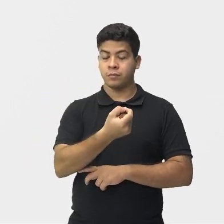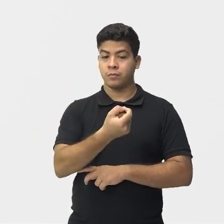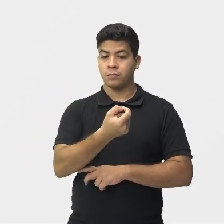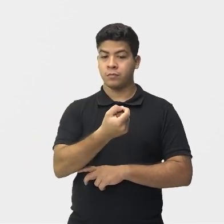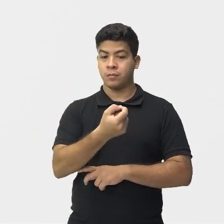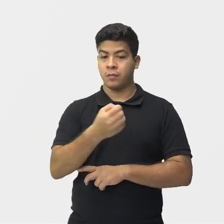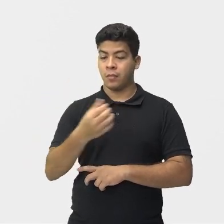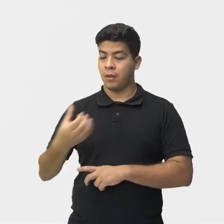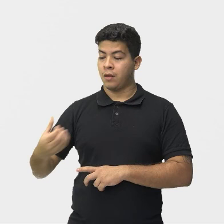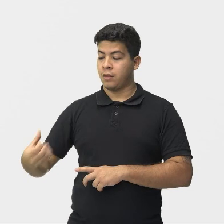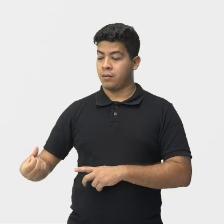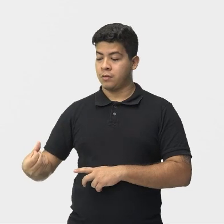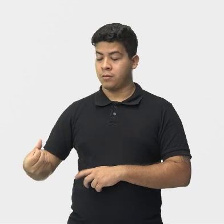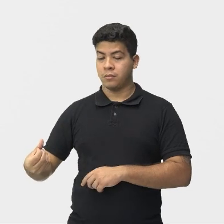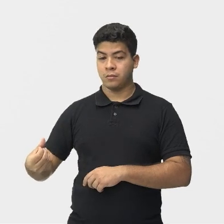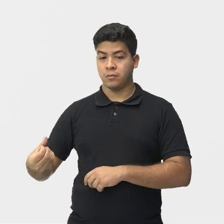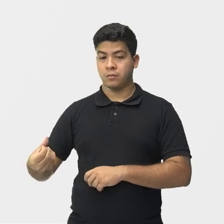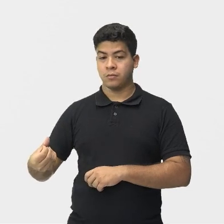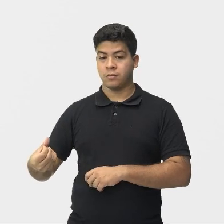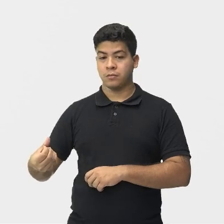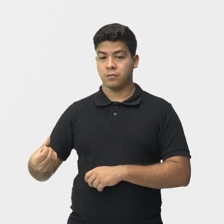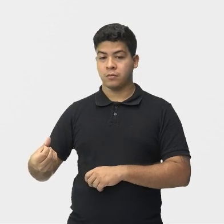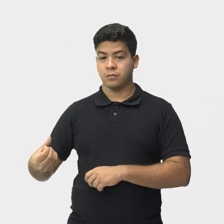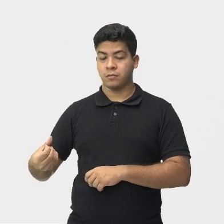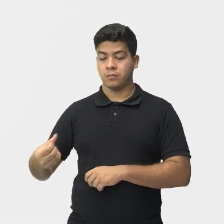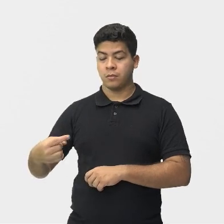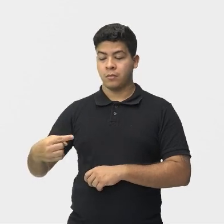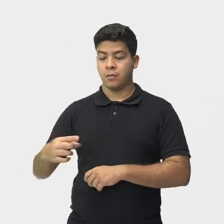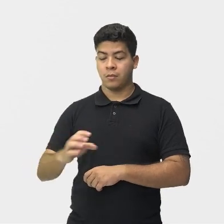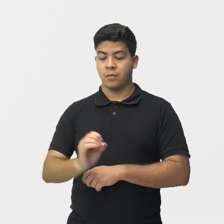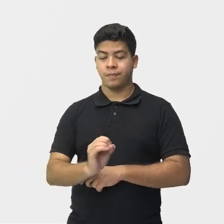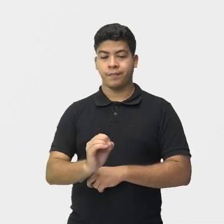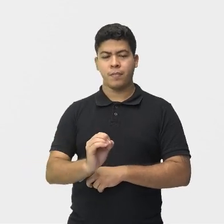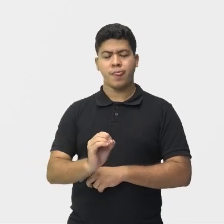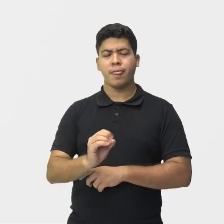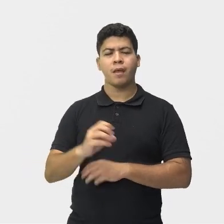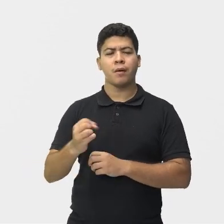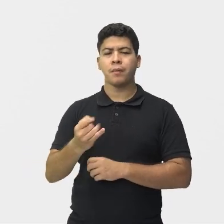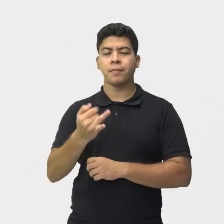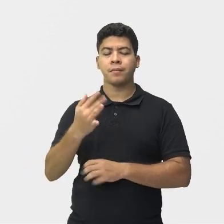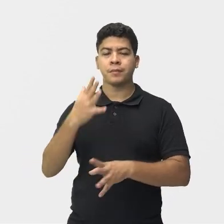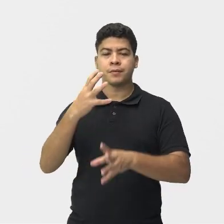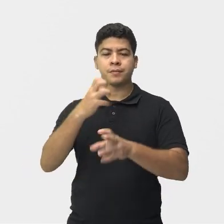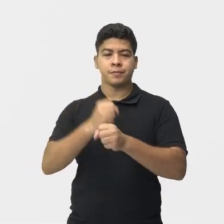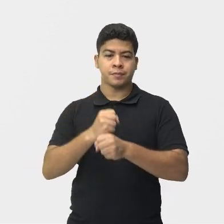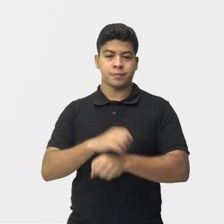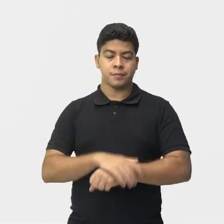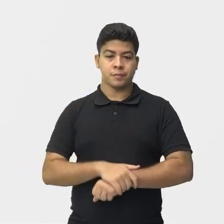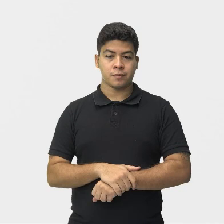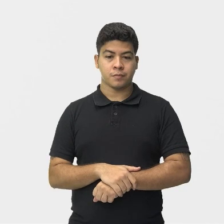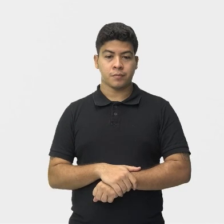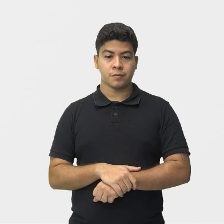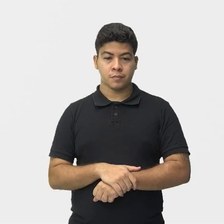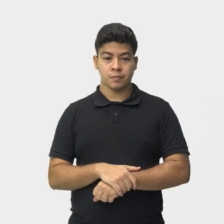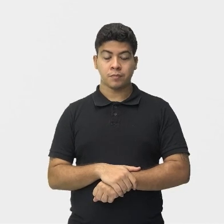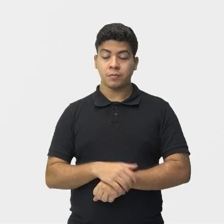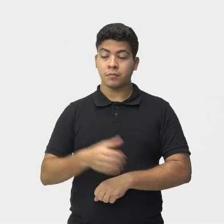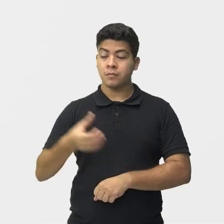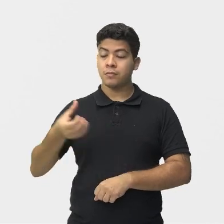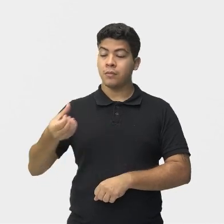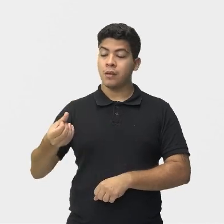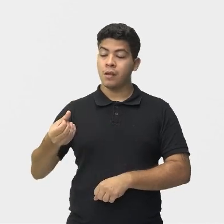E a velocidade final é 50. Então, velocidade final menos inicial, 50 menos 20. 6 menos